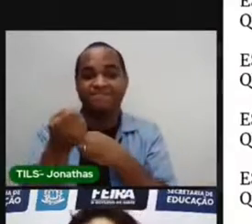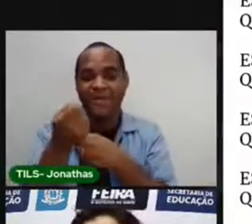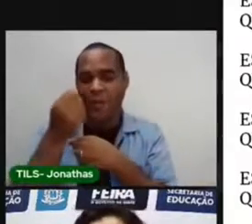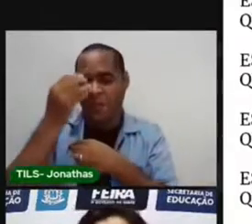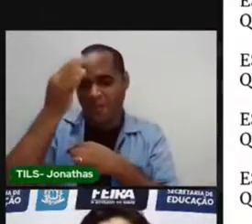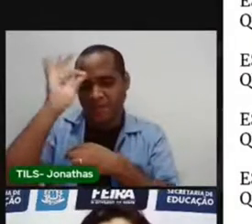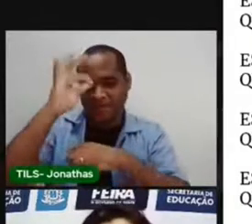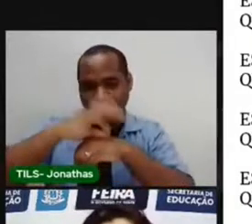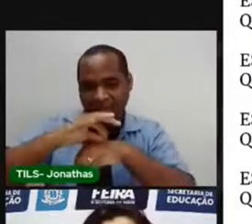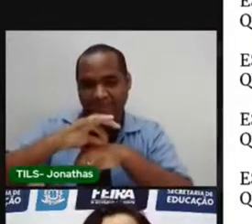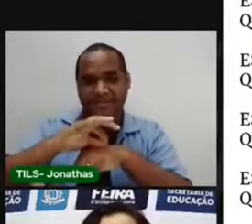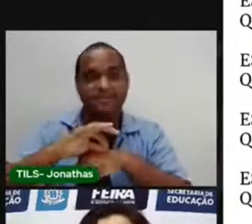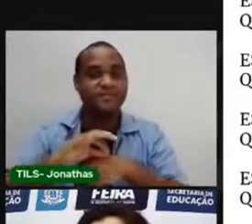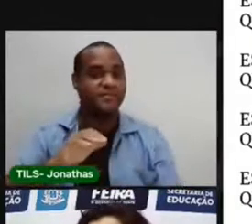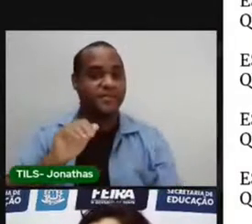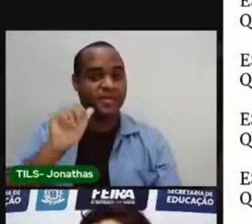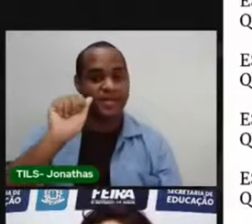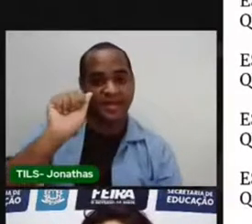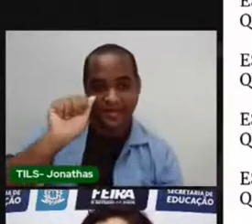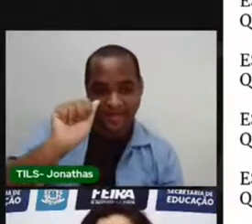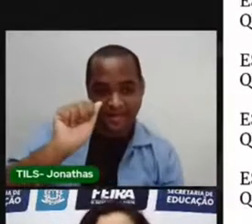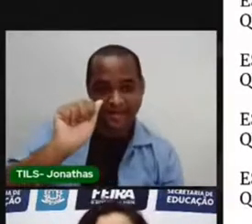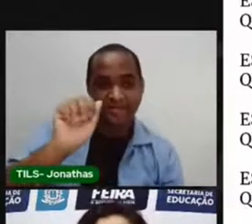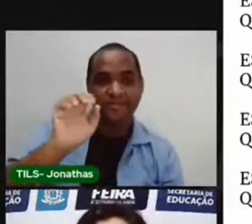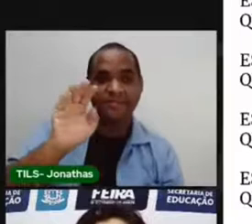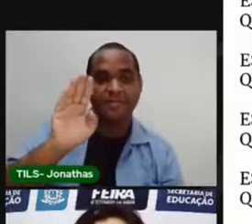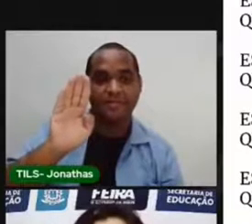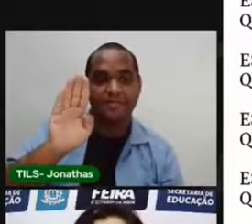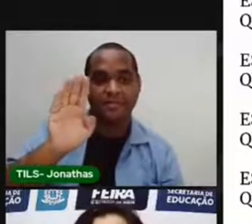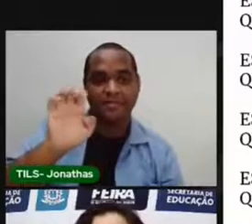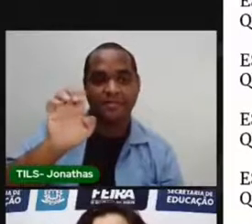abelha. Vamos falar abelha?